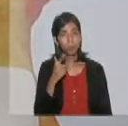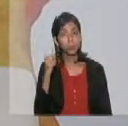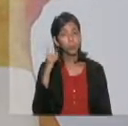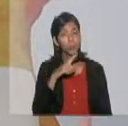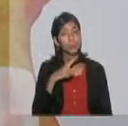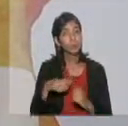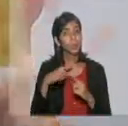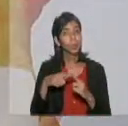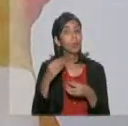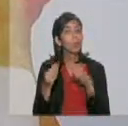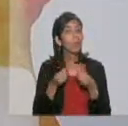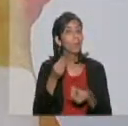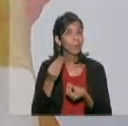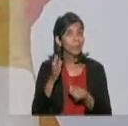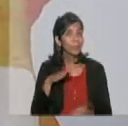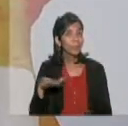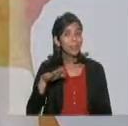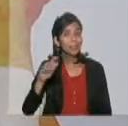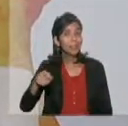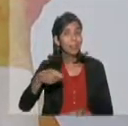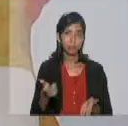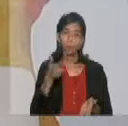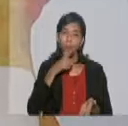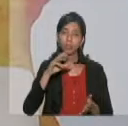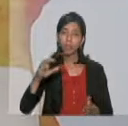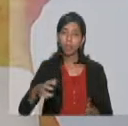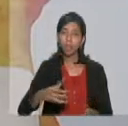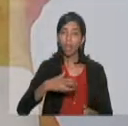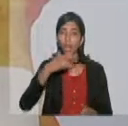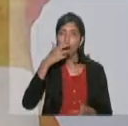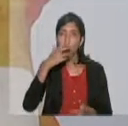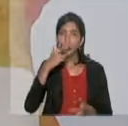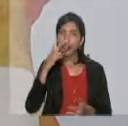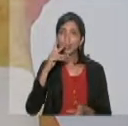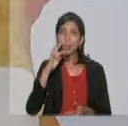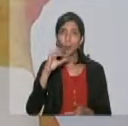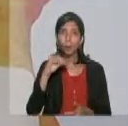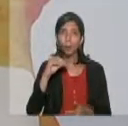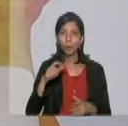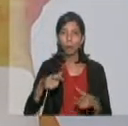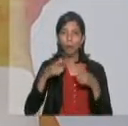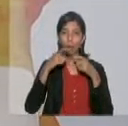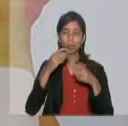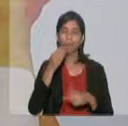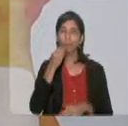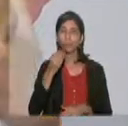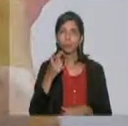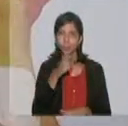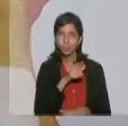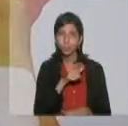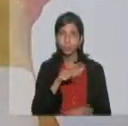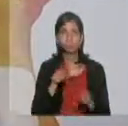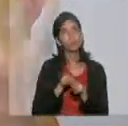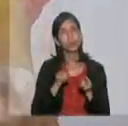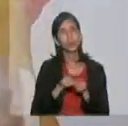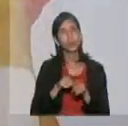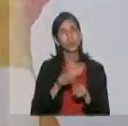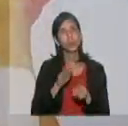pegar sozinha. Mas se você ficar oferecendo o tempo todo só legume, fruta, você pode não atingir a recomendação de caloria que aquela criança